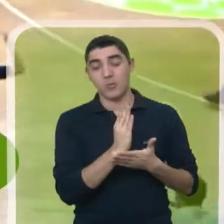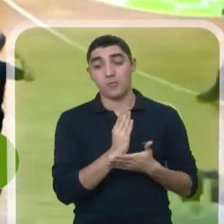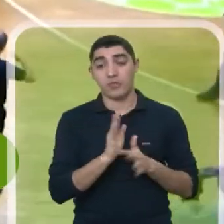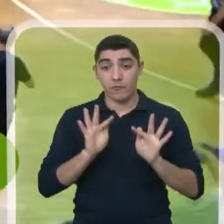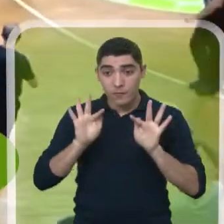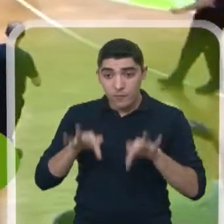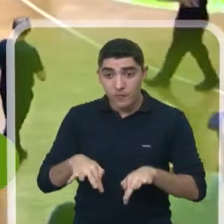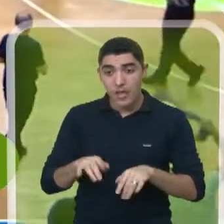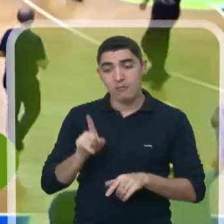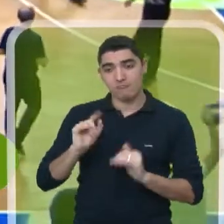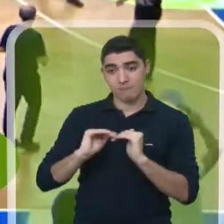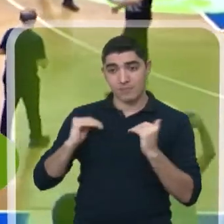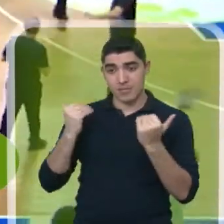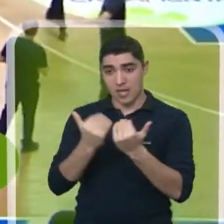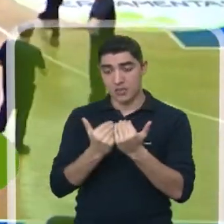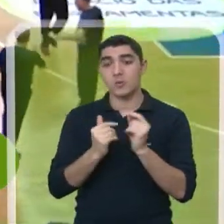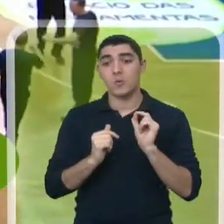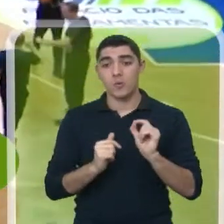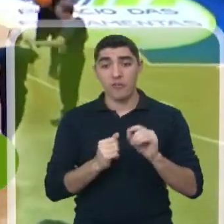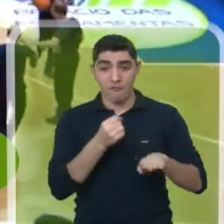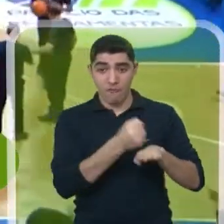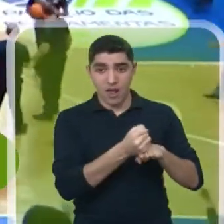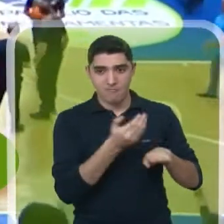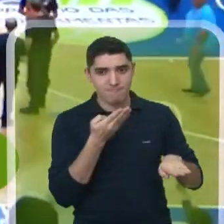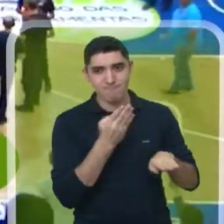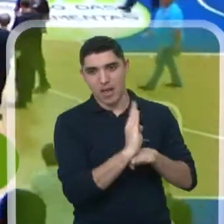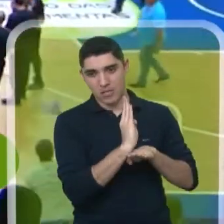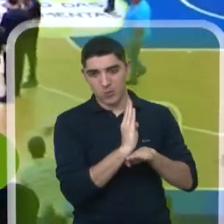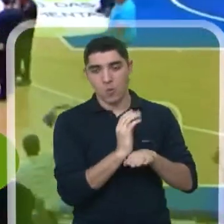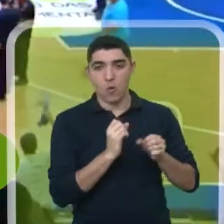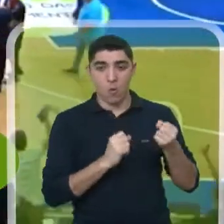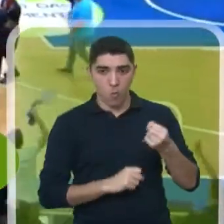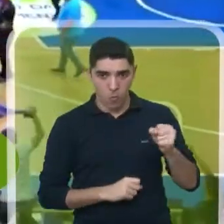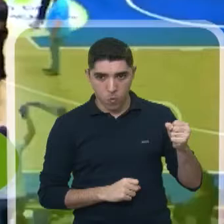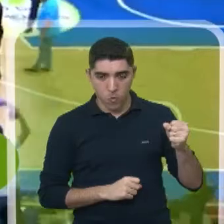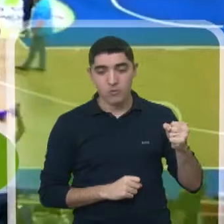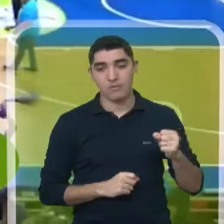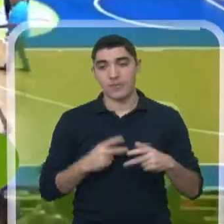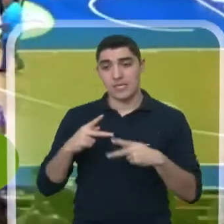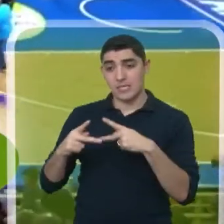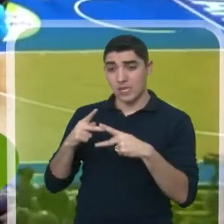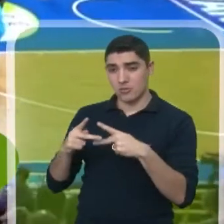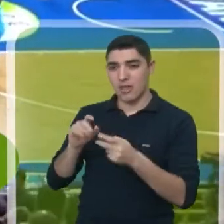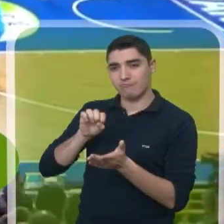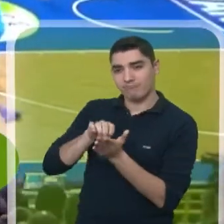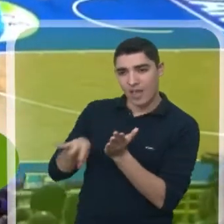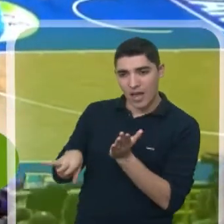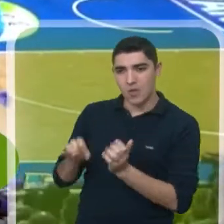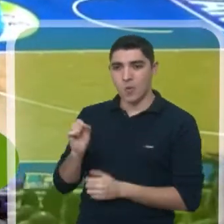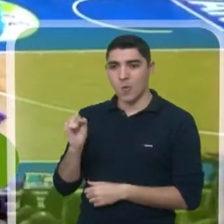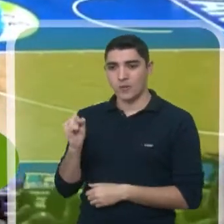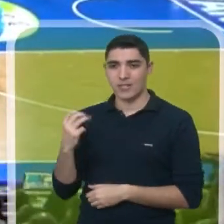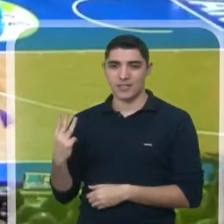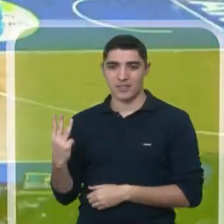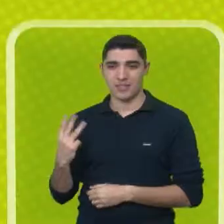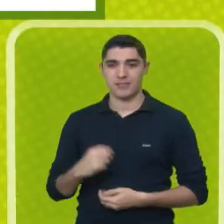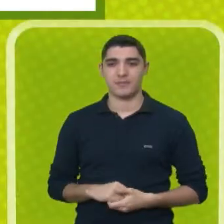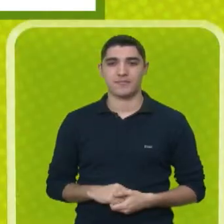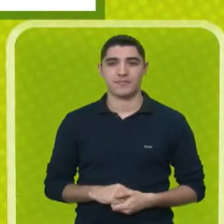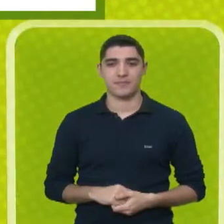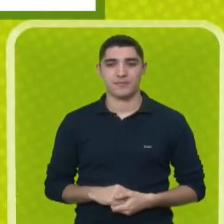no ginásio Pedrocão. Franca classificado para a semi 88, São José eliminado 83.